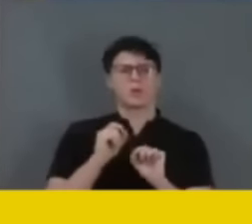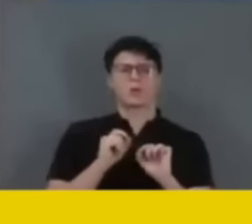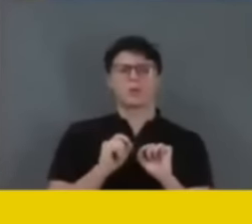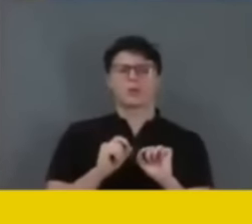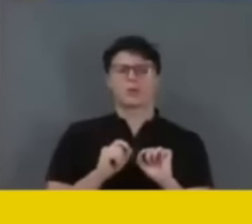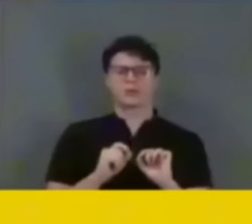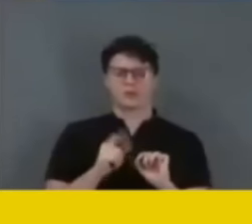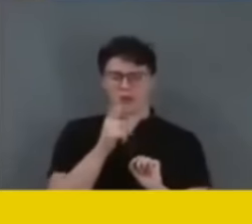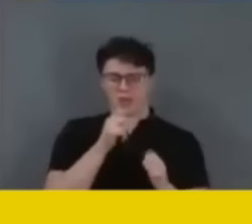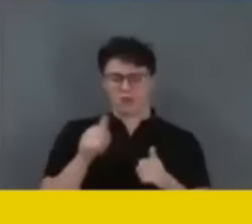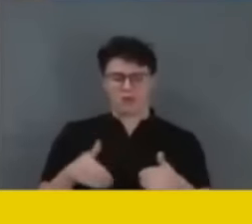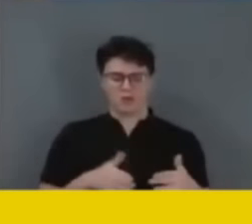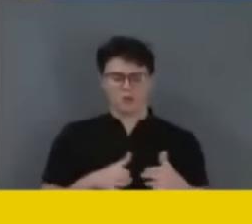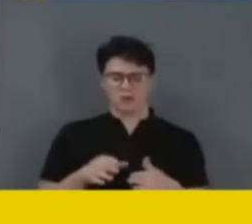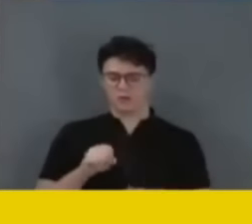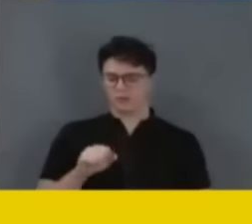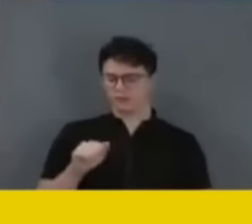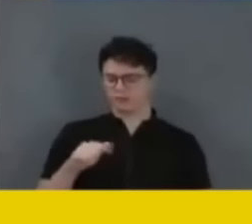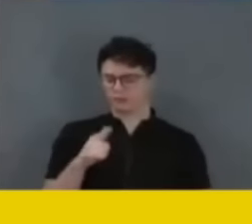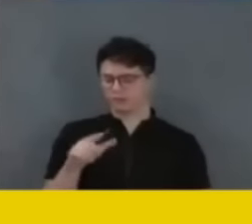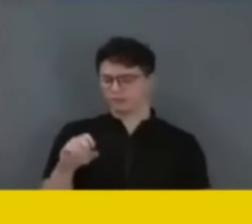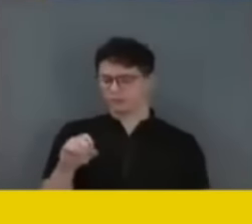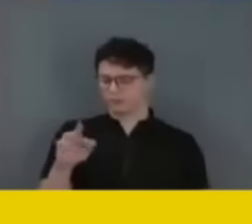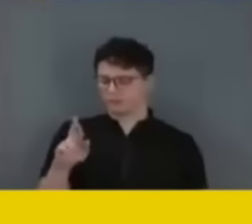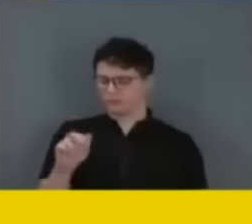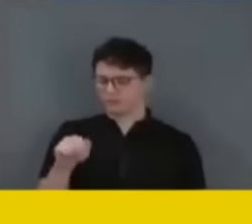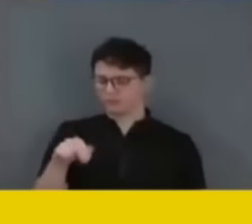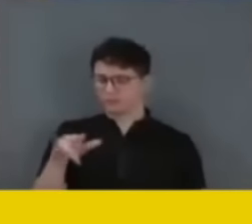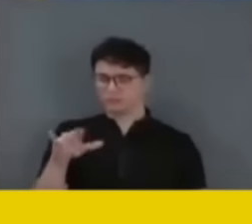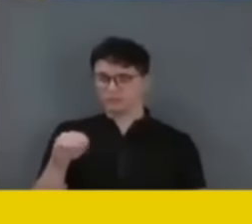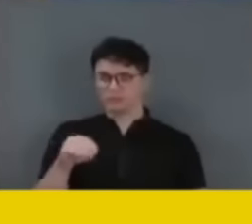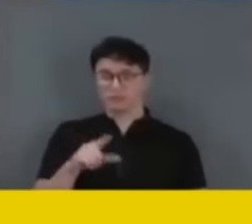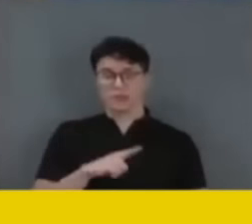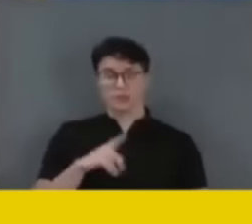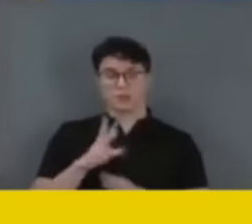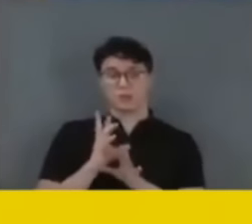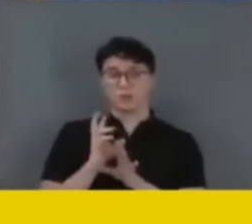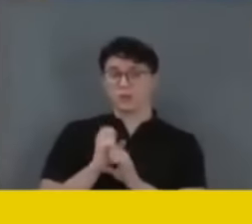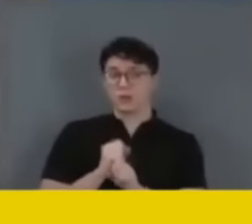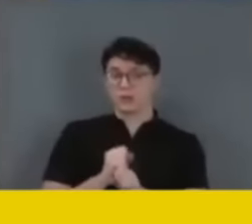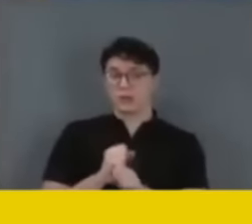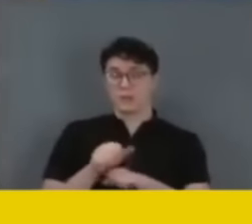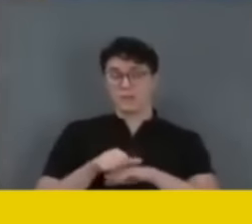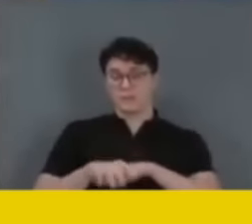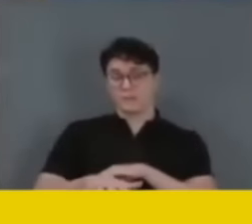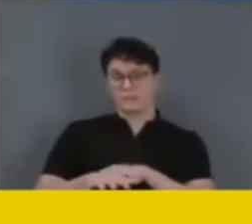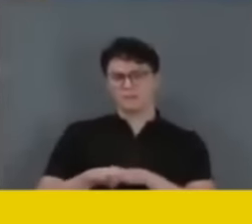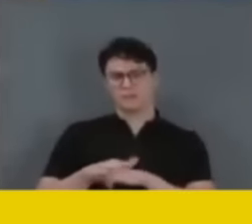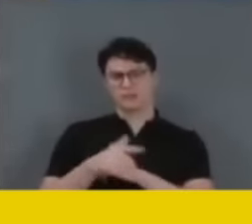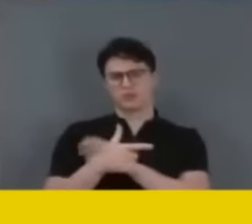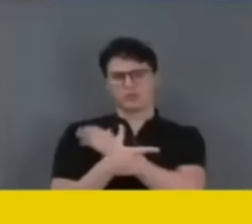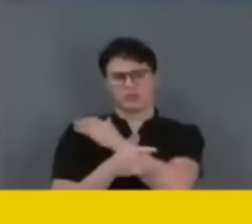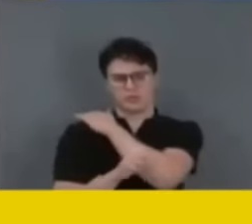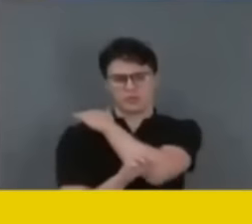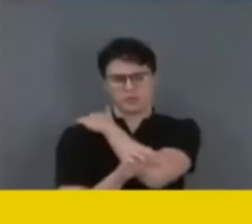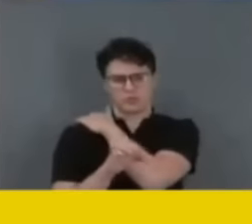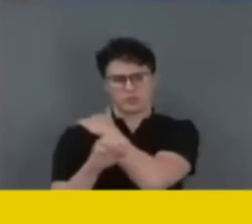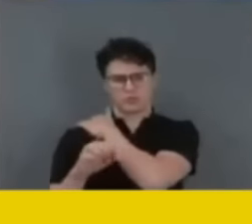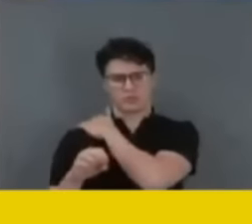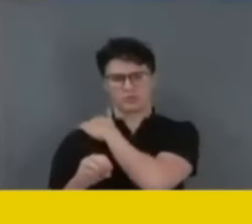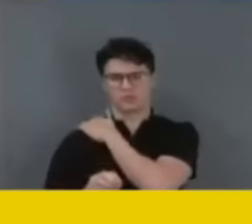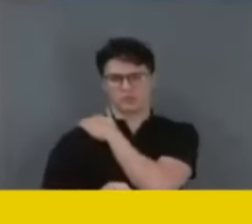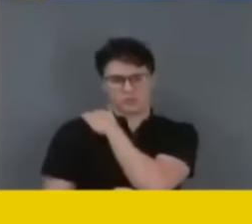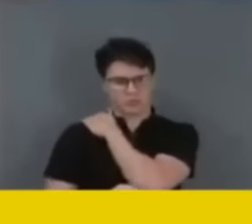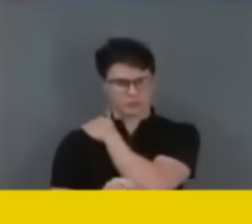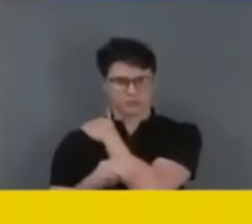Flávio, a sair de um volume, de uma vazão média de 2.900 metros cúbicos